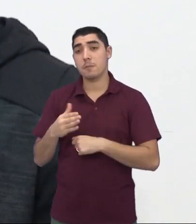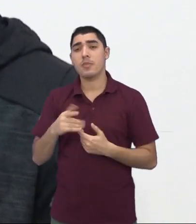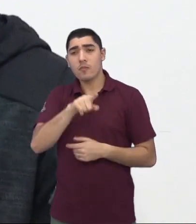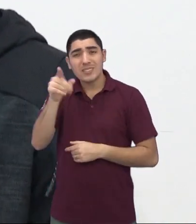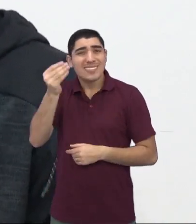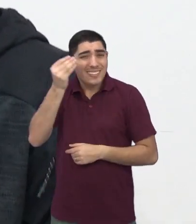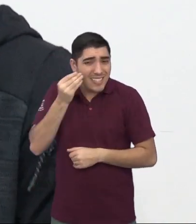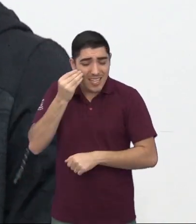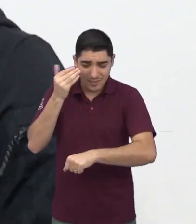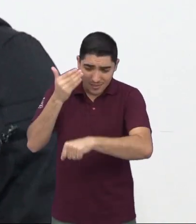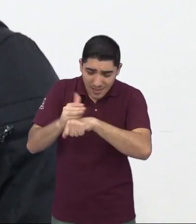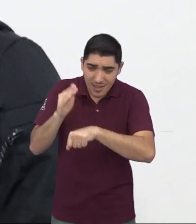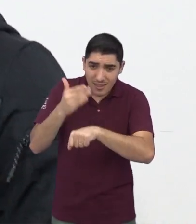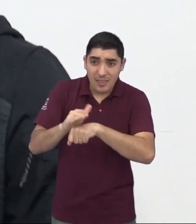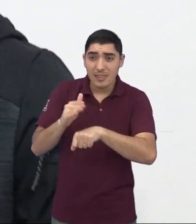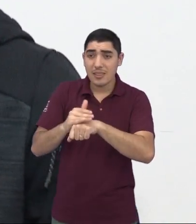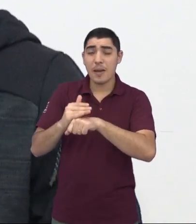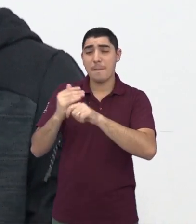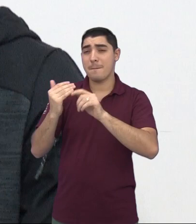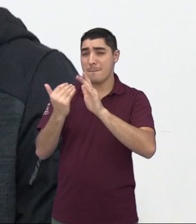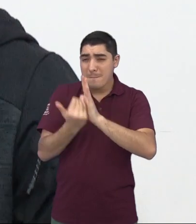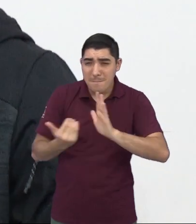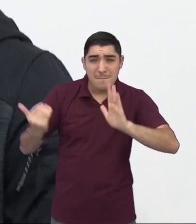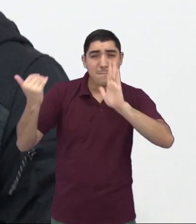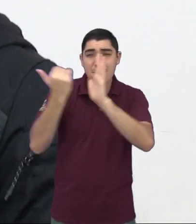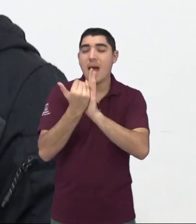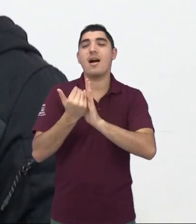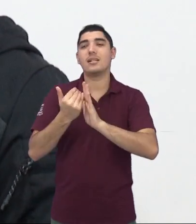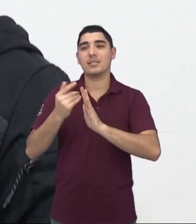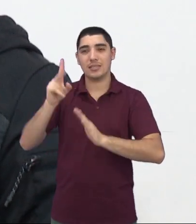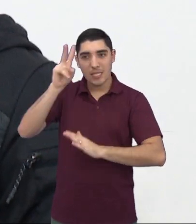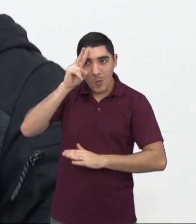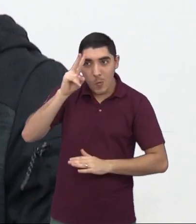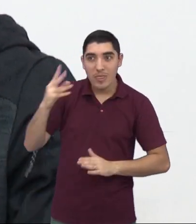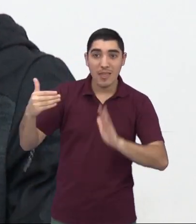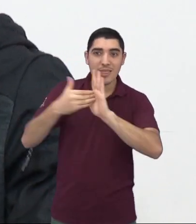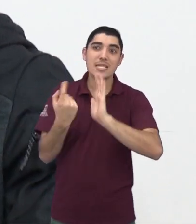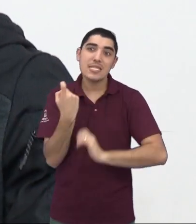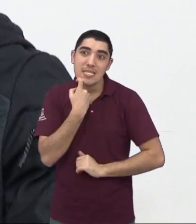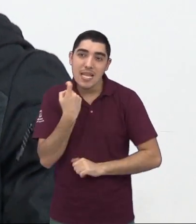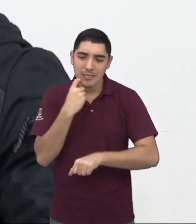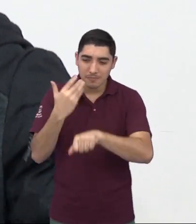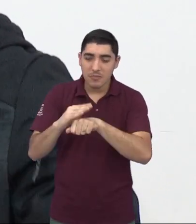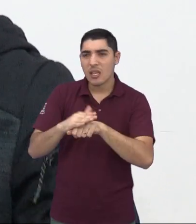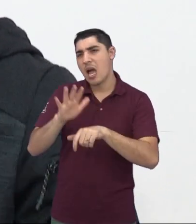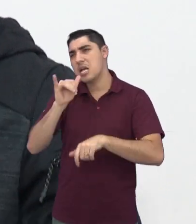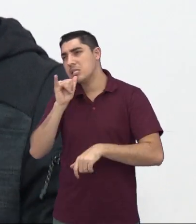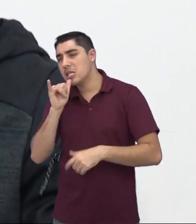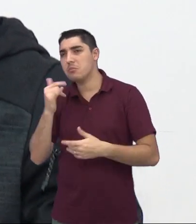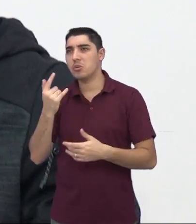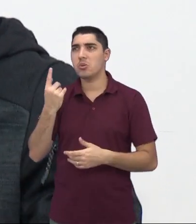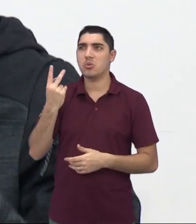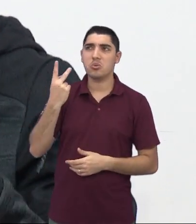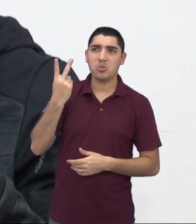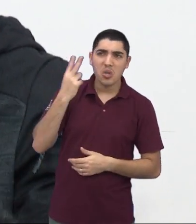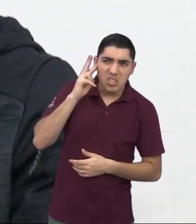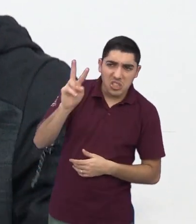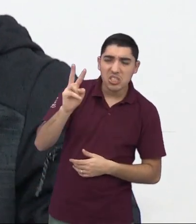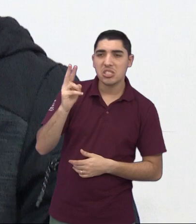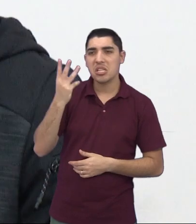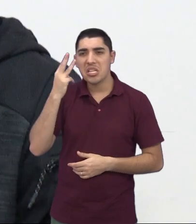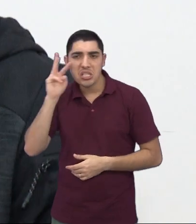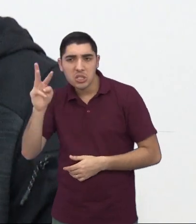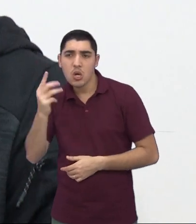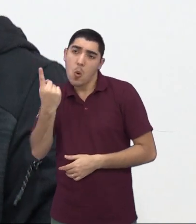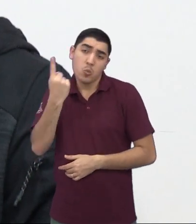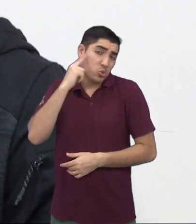recomendaria. Tente treinar o máximo de vezes durante a semana e escolher, por exemplo, 2, 3 ou 1 dia